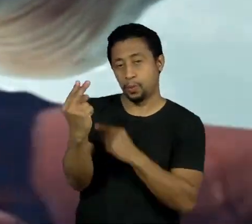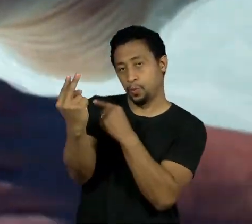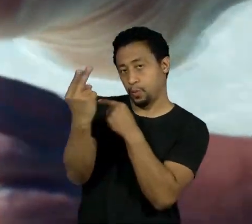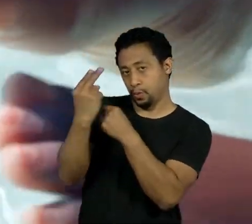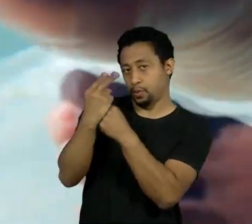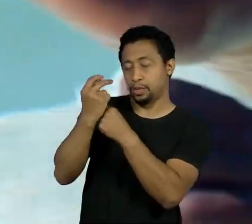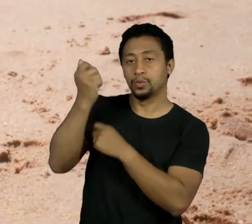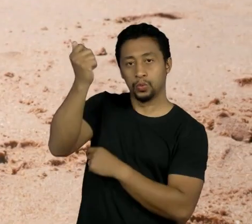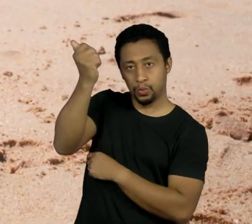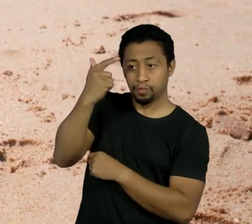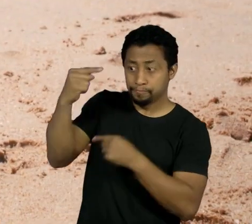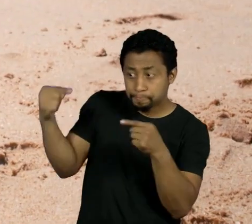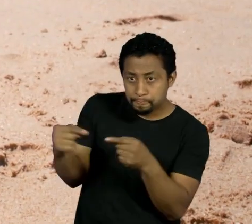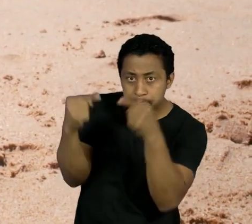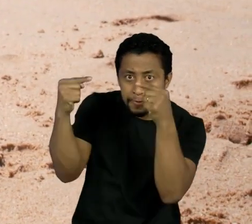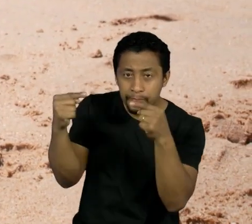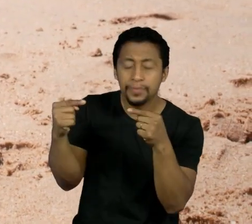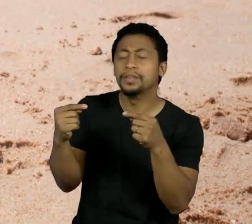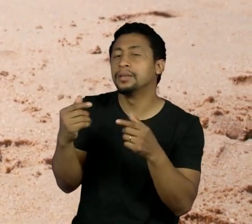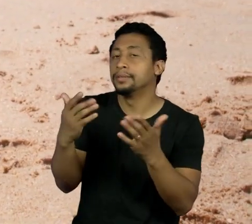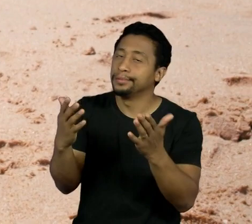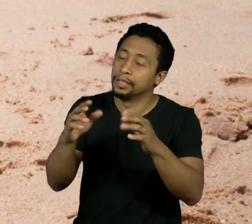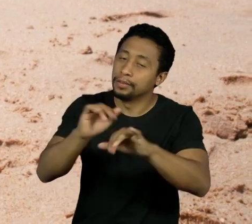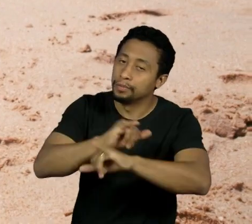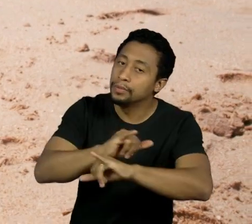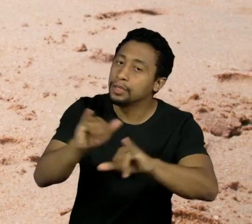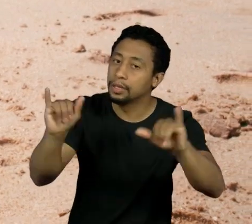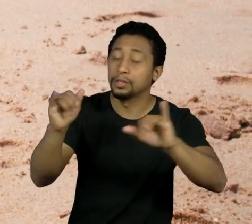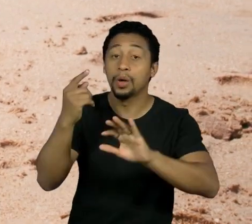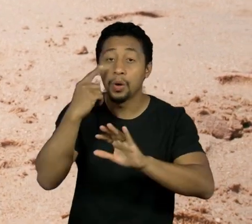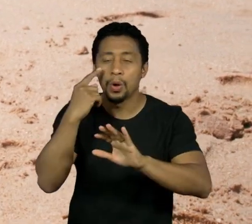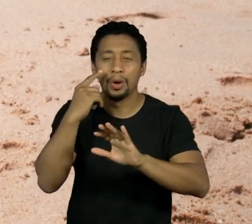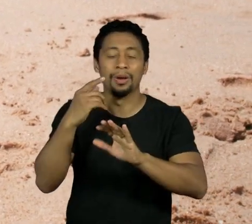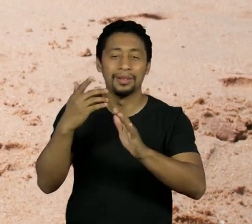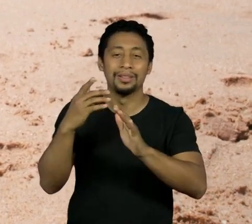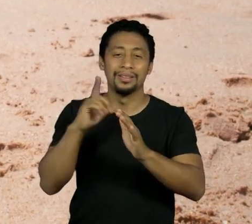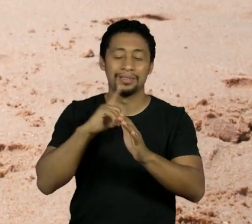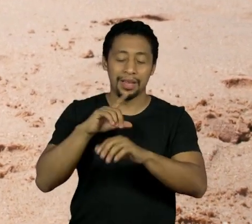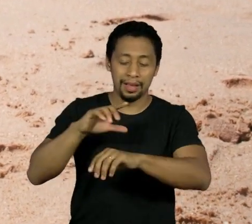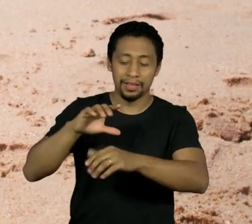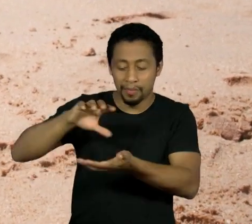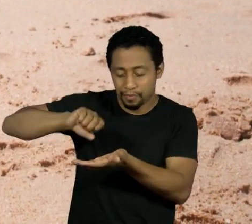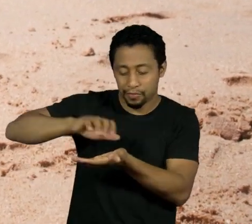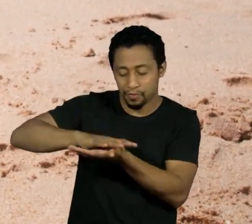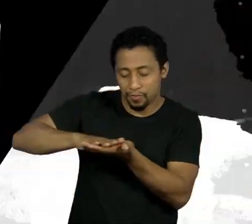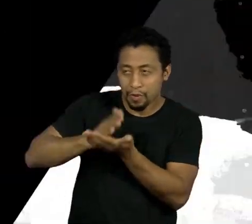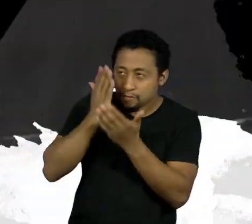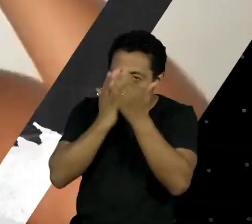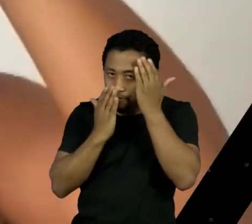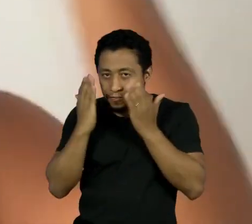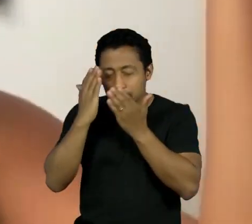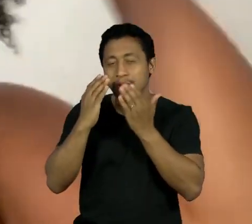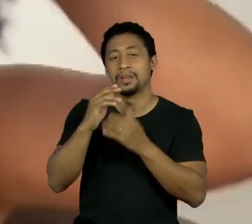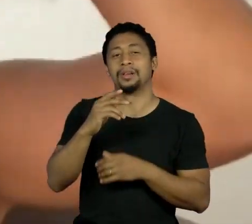proteção adequada, a gente pede que use um filtro que tenha esse FPS maior ou igual a 30, pelo menos.